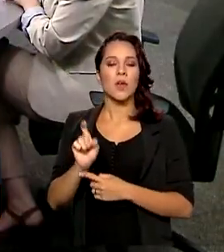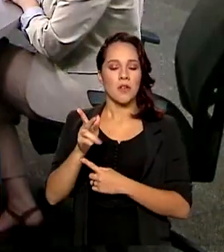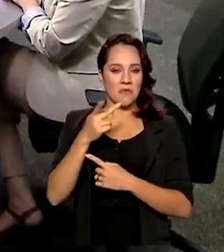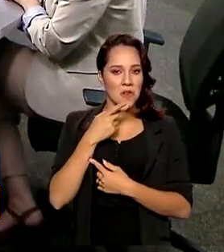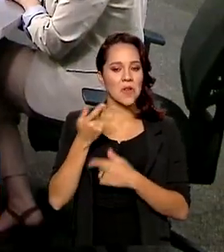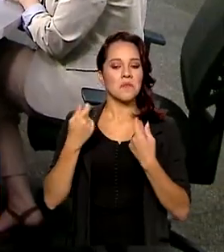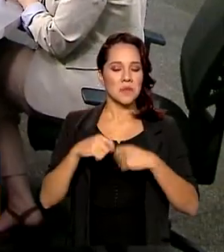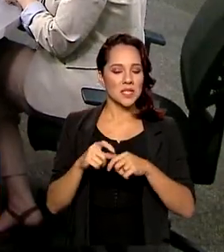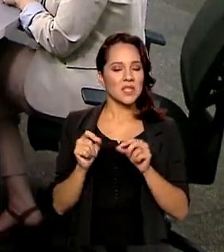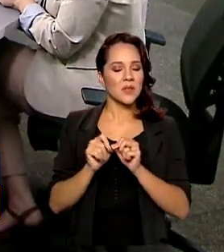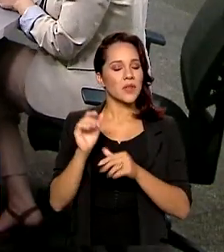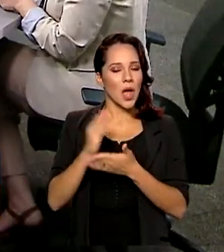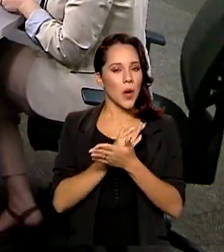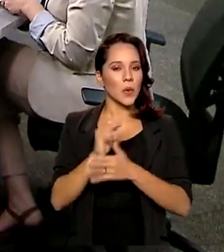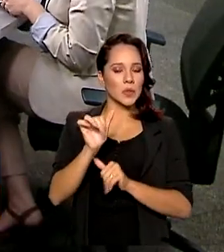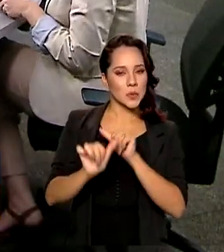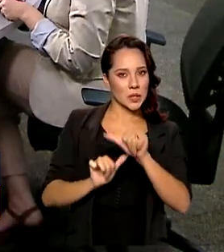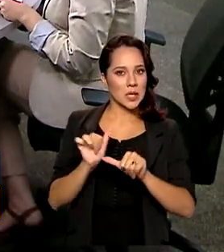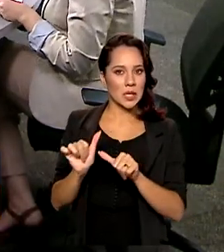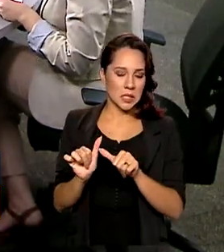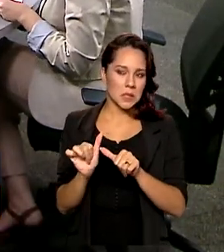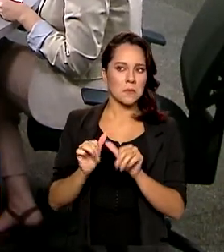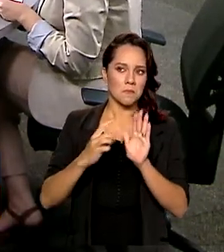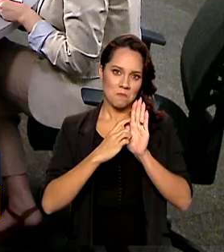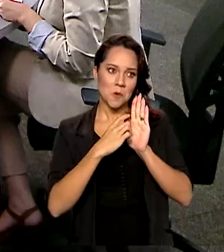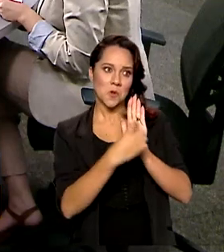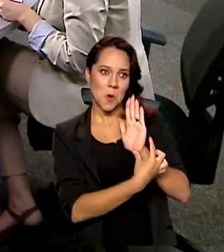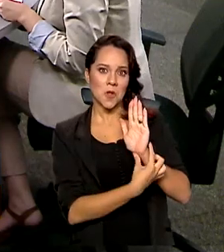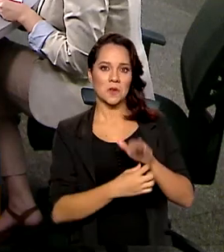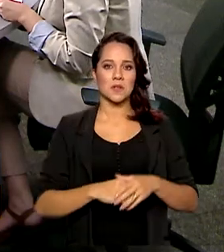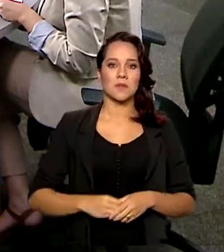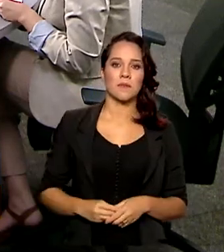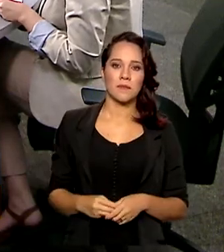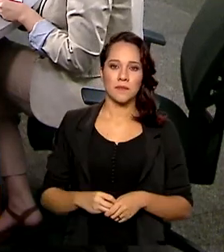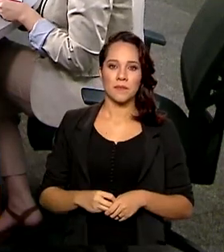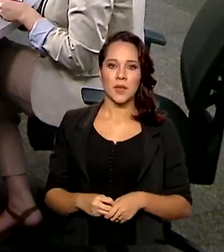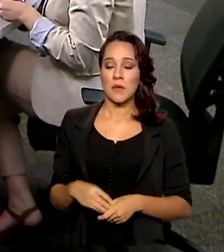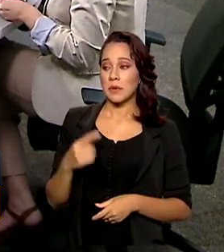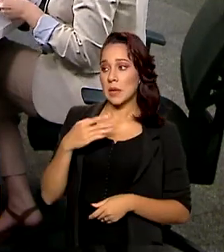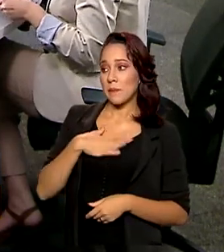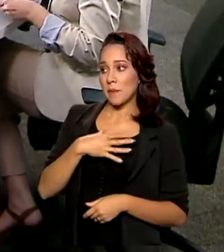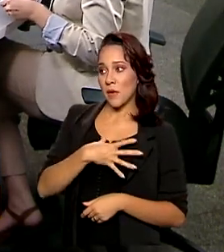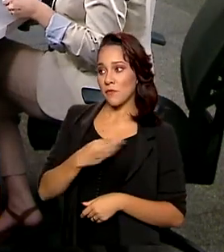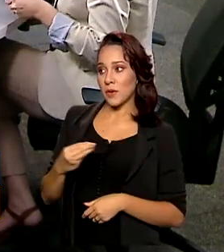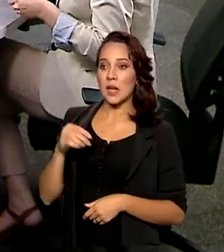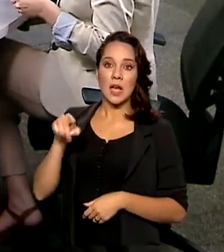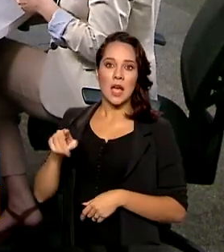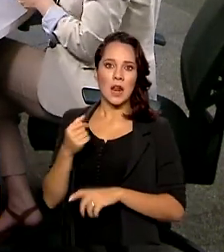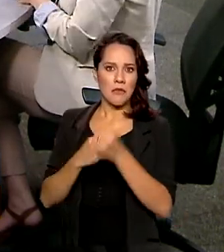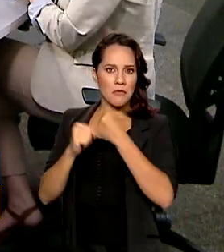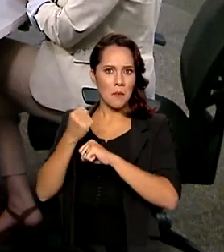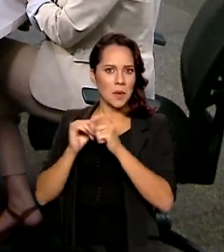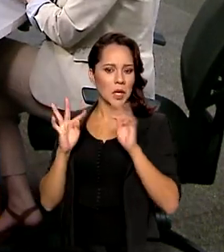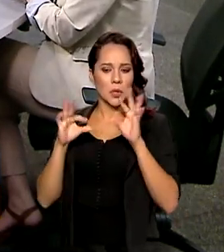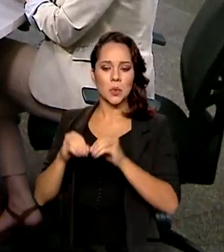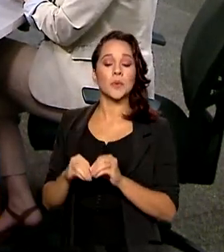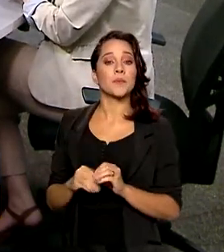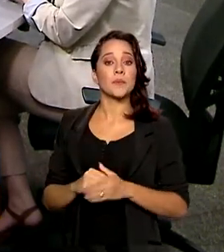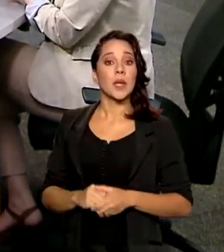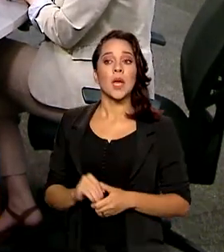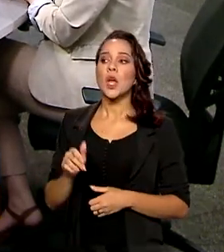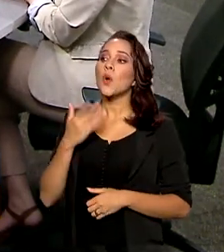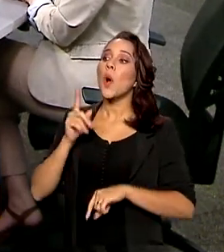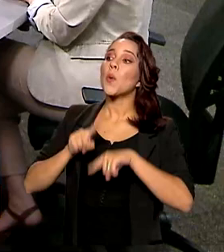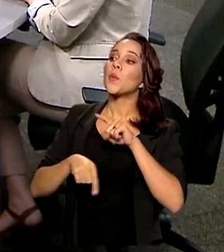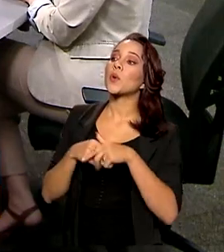que devem ser feitas algumas alterações nos rótulos atuais. A minha filha, ela produziu tudo, né? E botou quais